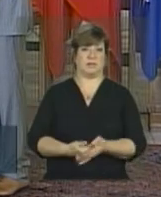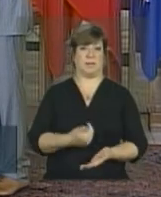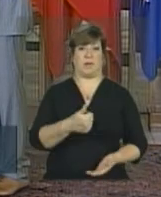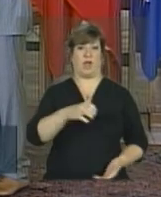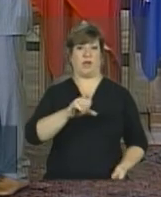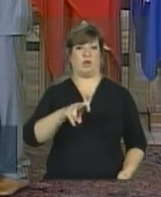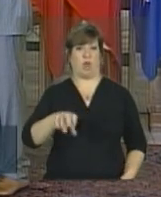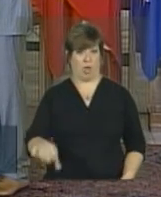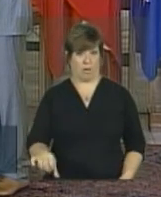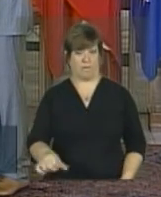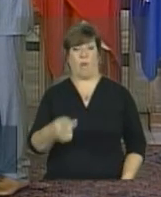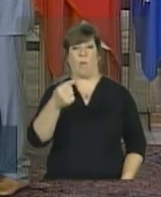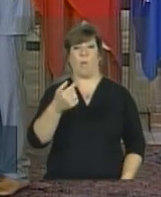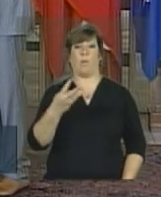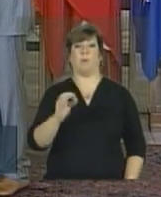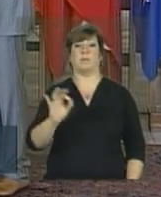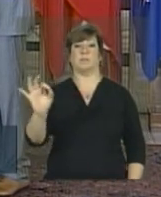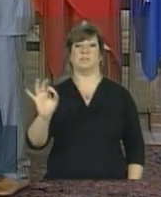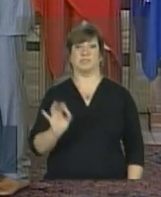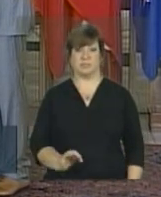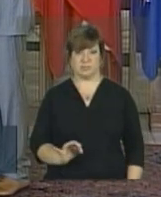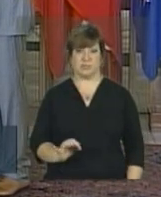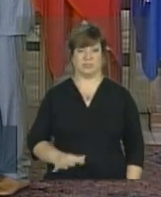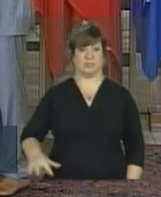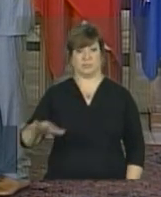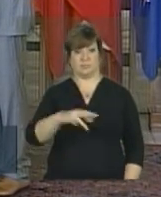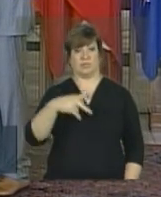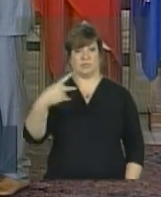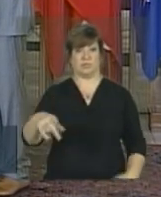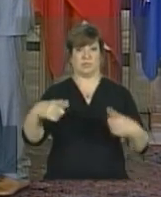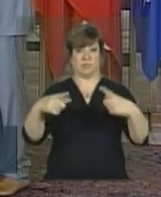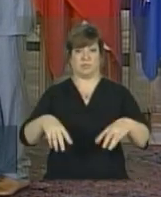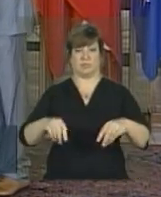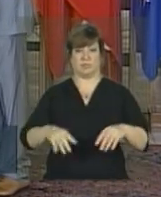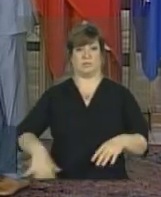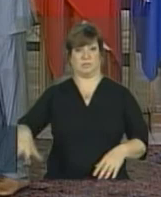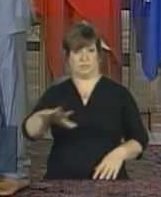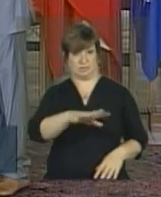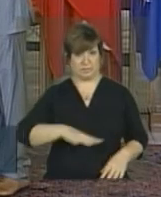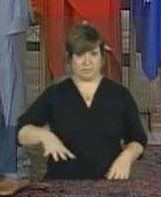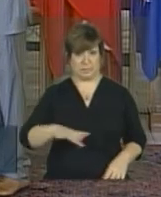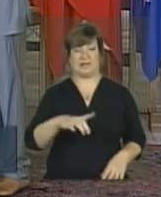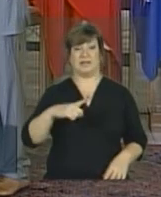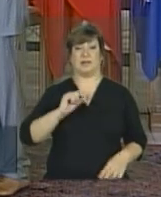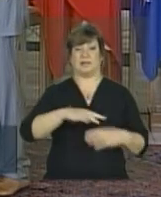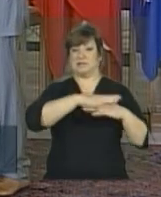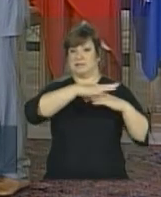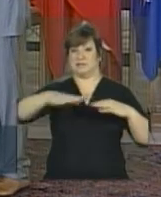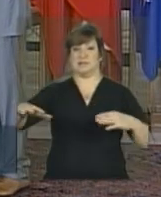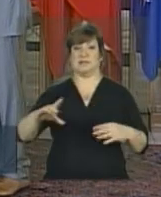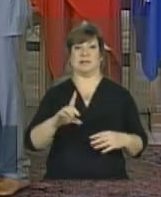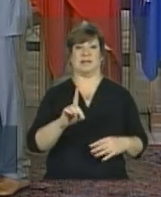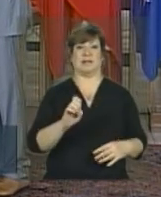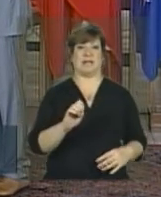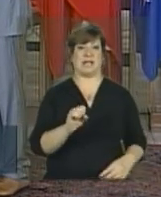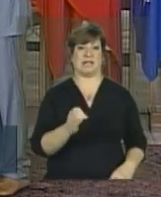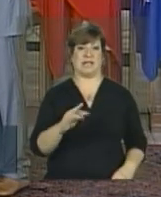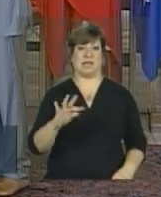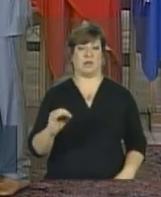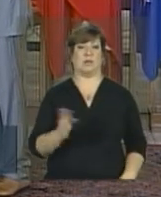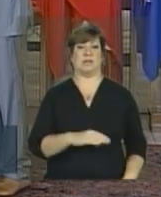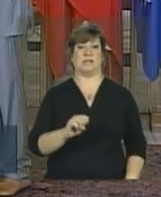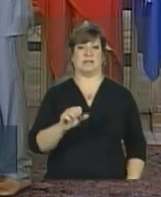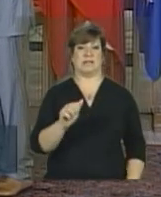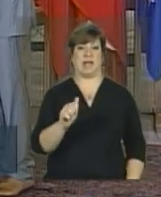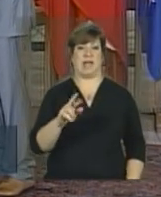1959. Quase 40% da superfície do seu território é ocupado pelo deserto do Saara. O restante